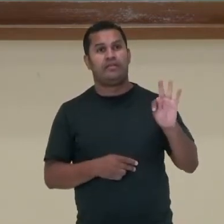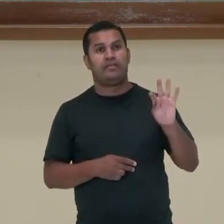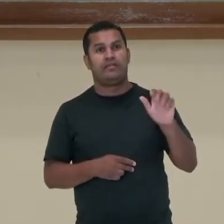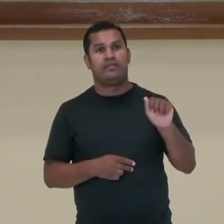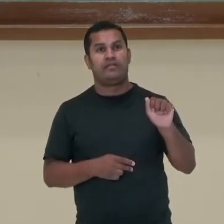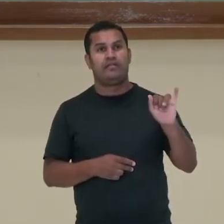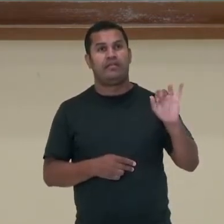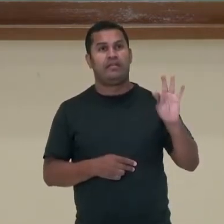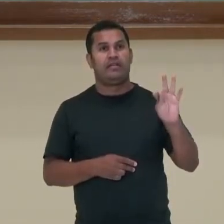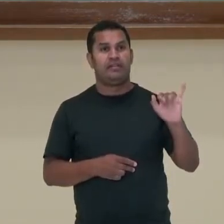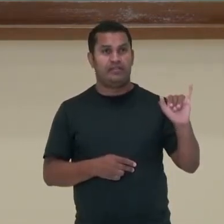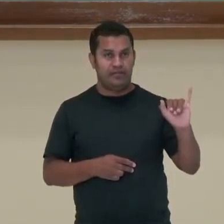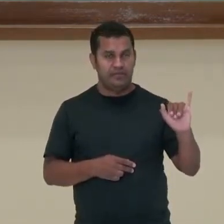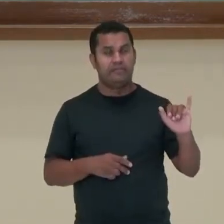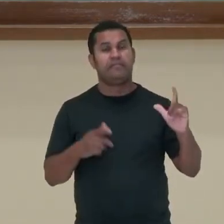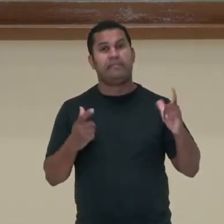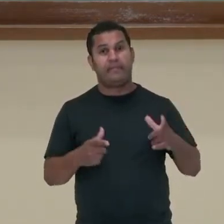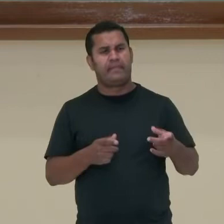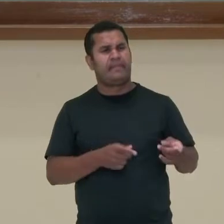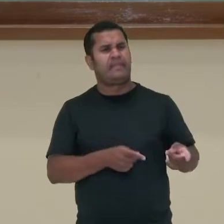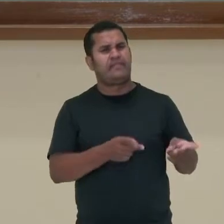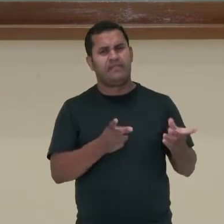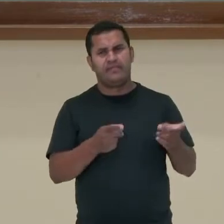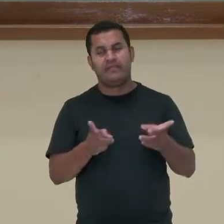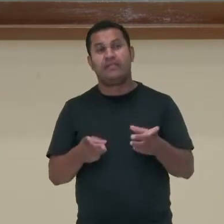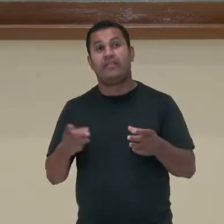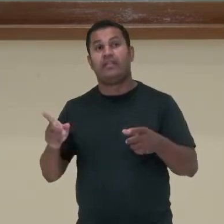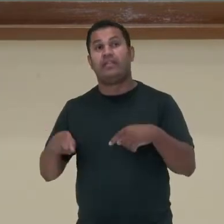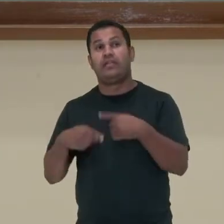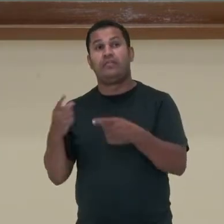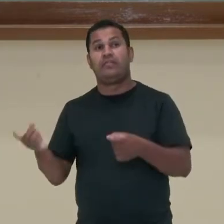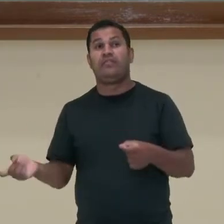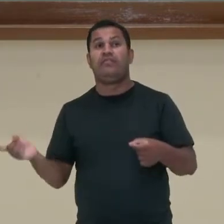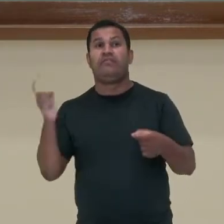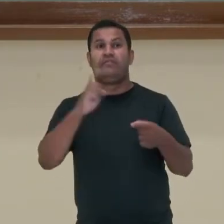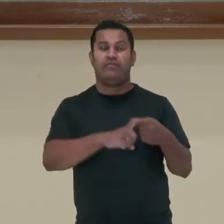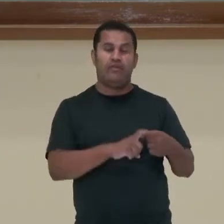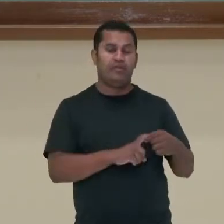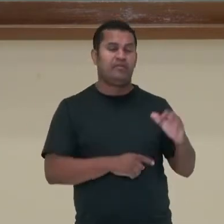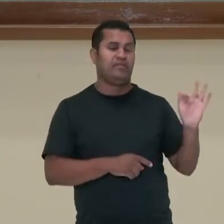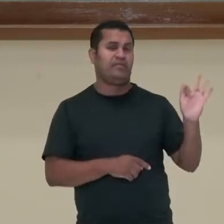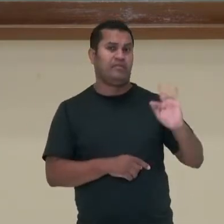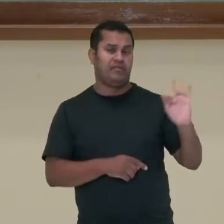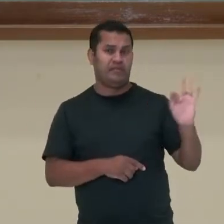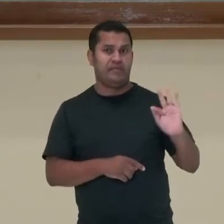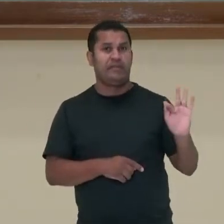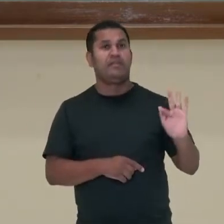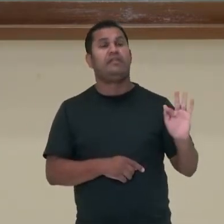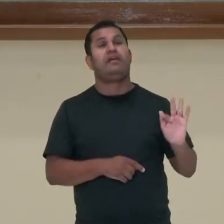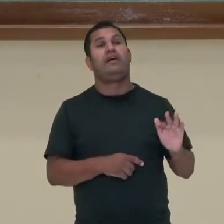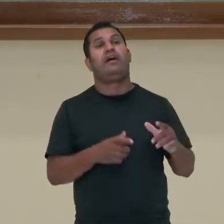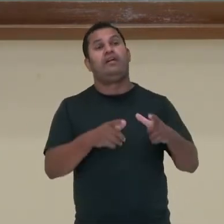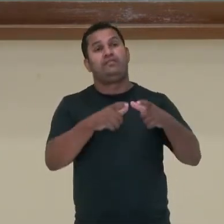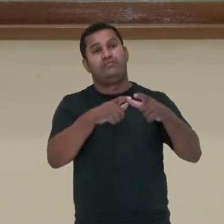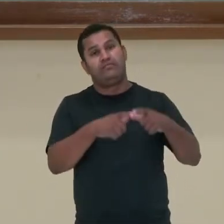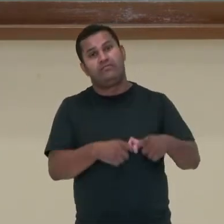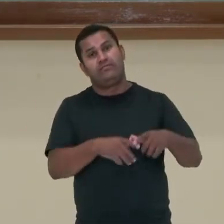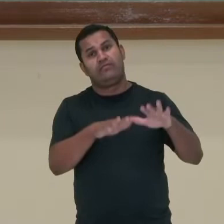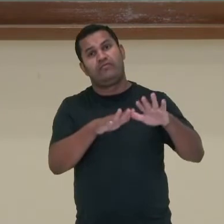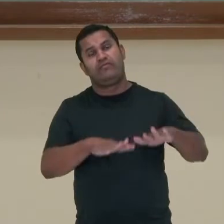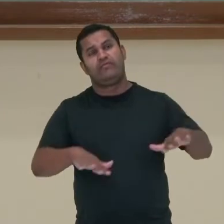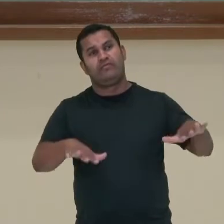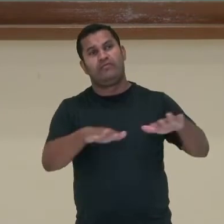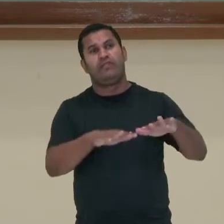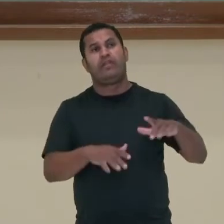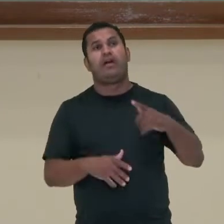ele volta para a França novamente, até que no final da vida dele, ele vai lá para Ilhas Marquesas, lá na Polinésia, e lá